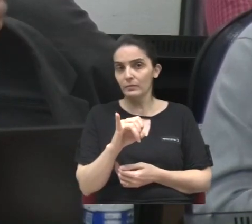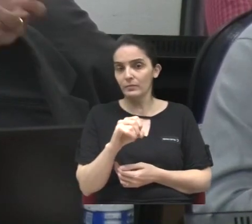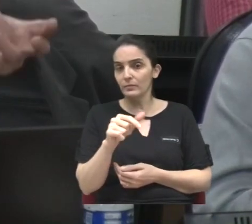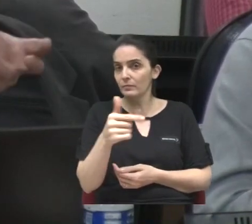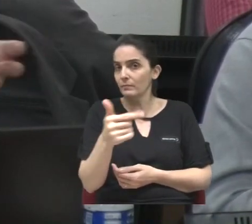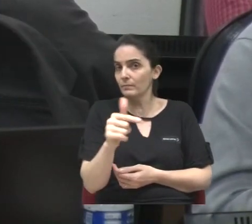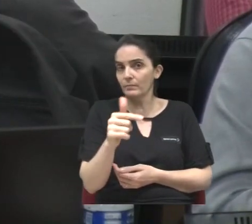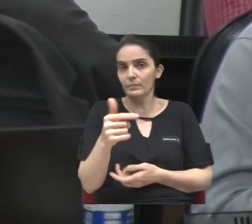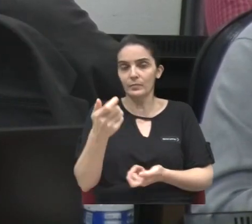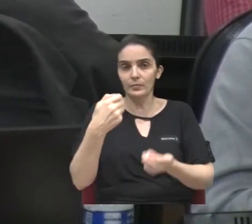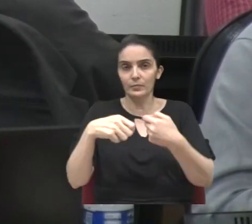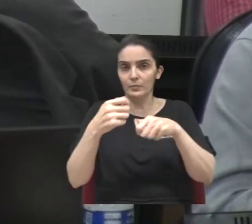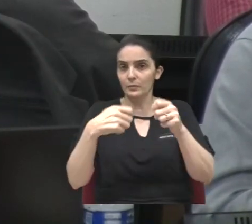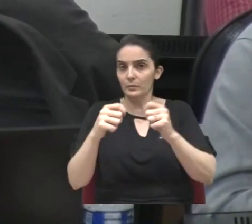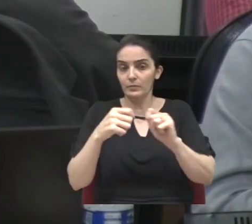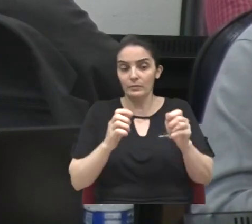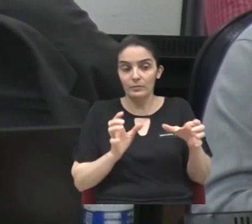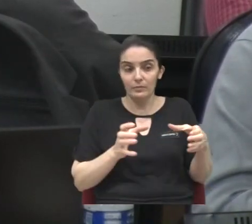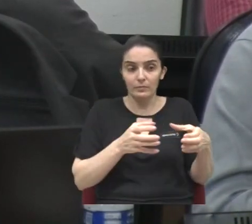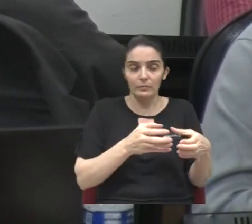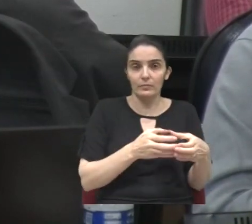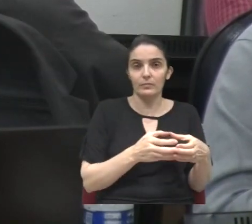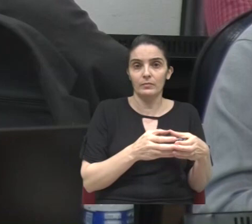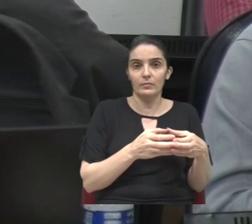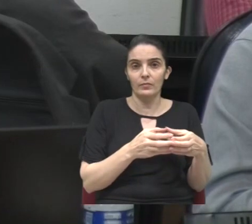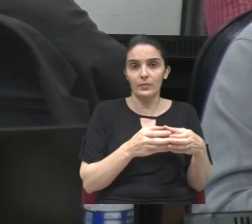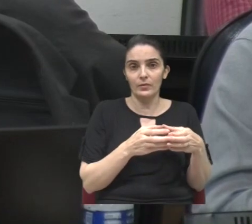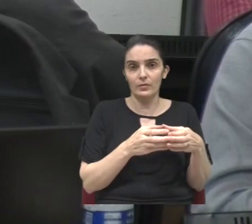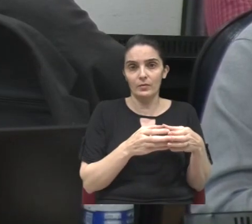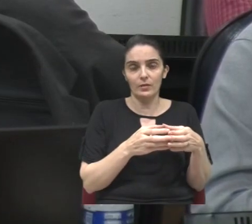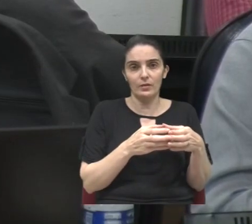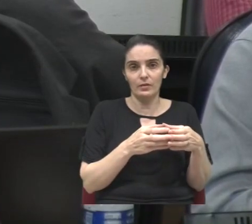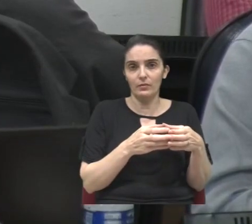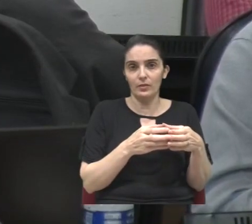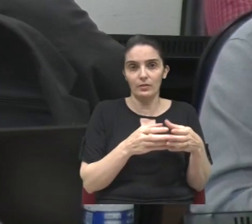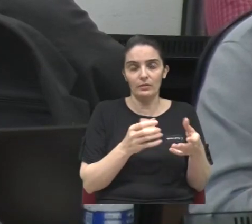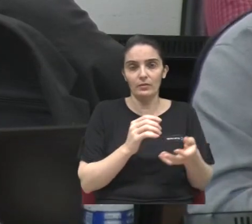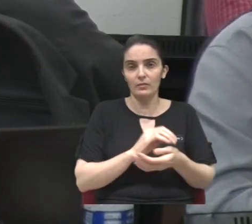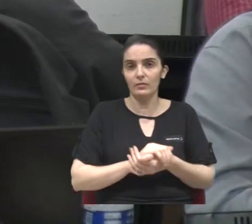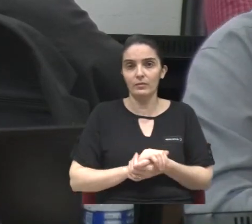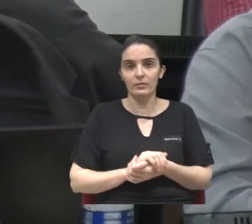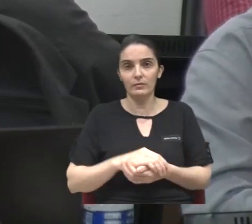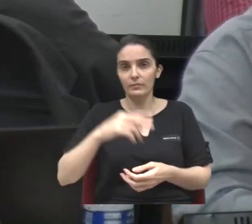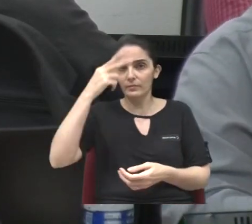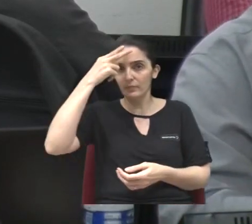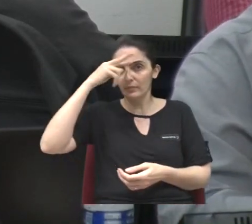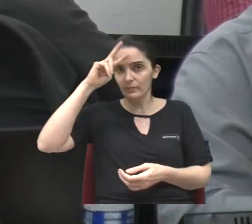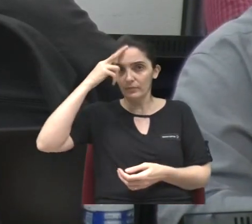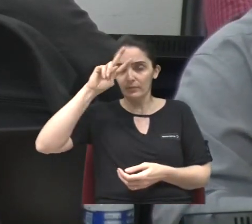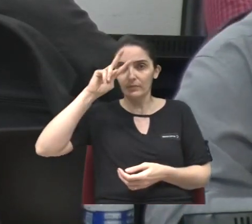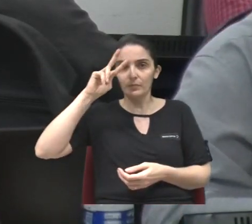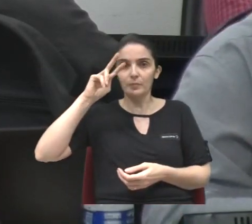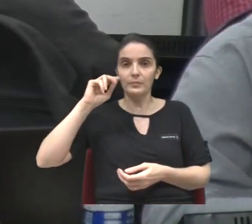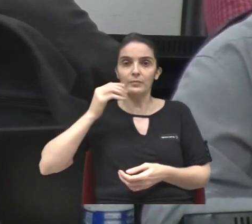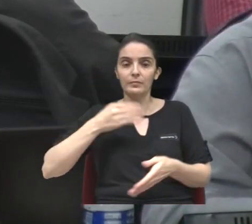administração da equipe. E eu me recordo que chegou uma demanda aqui ao meu